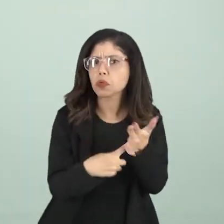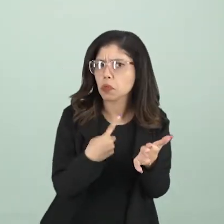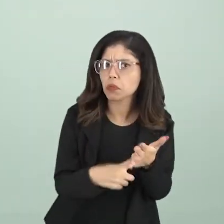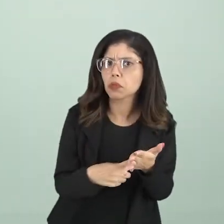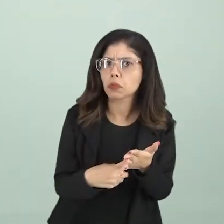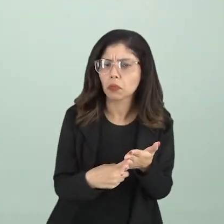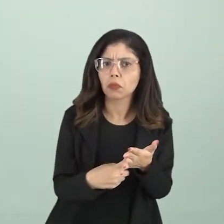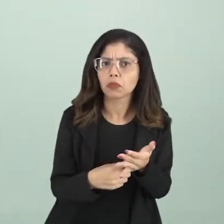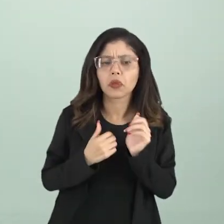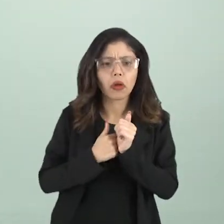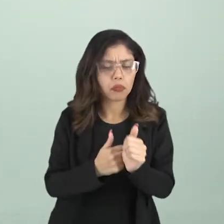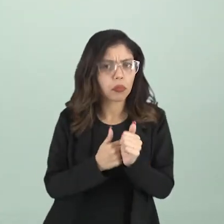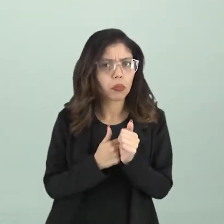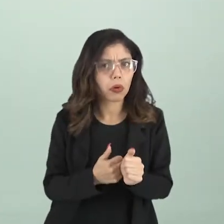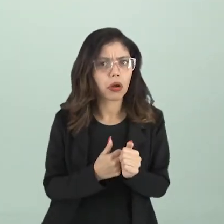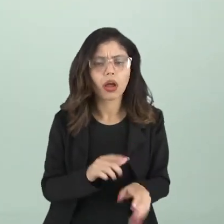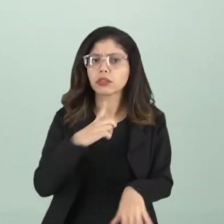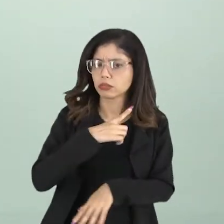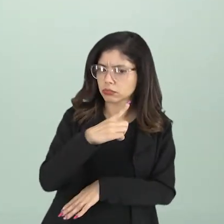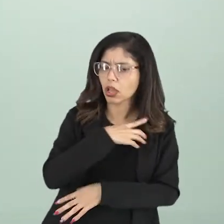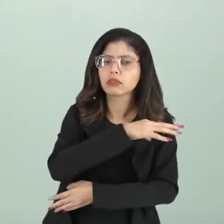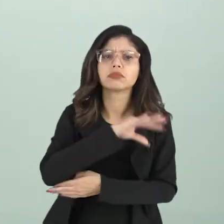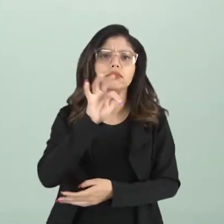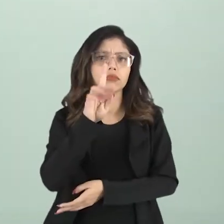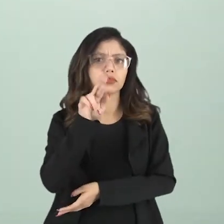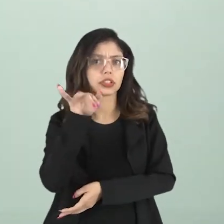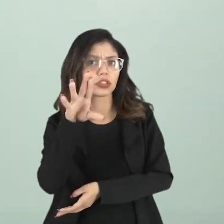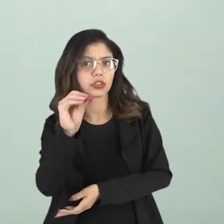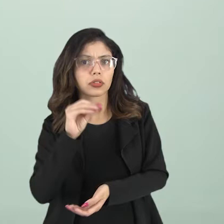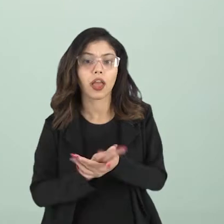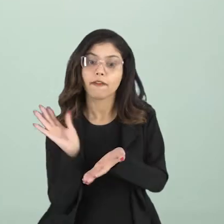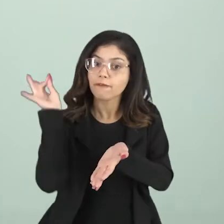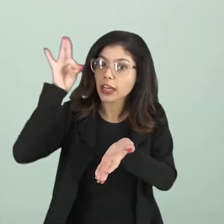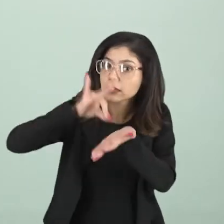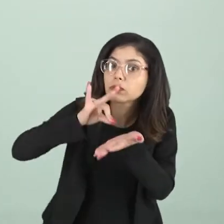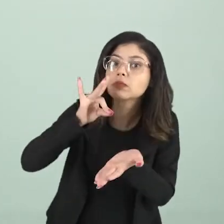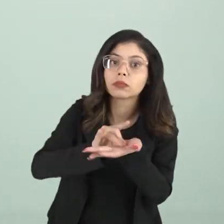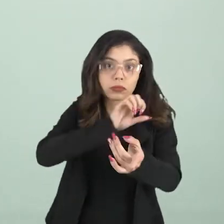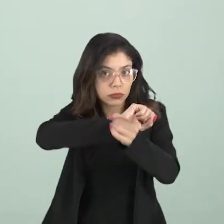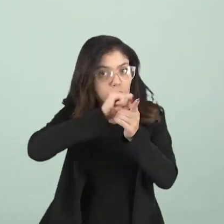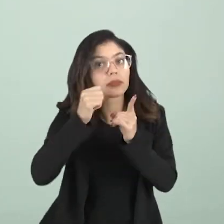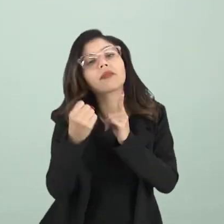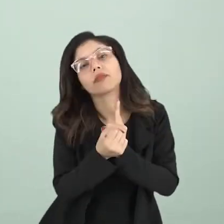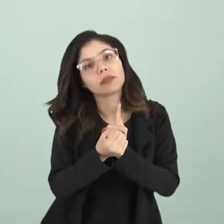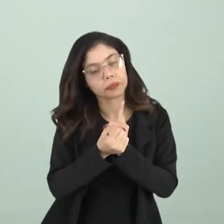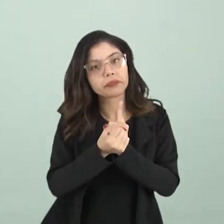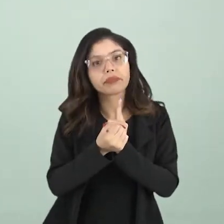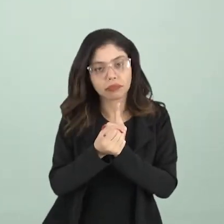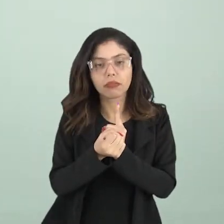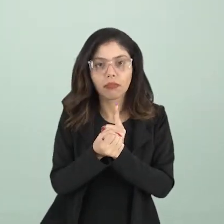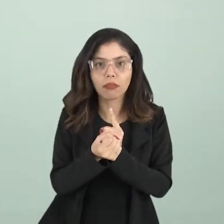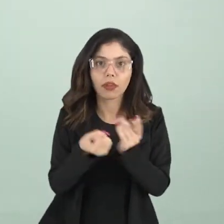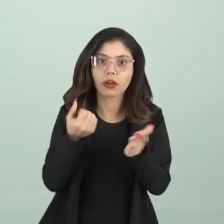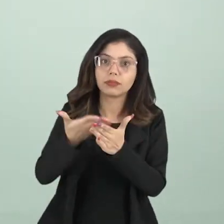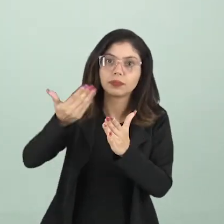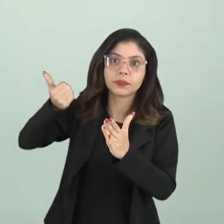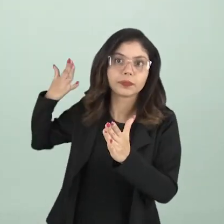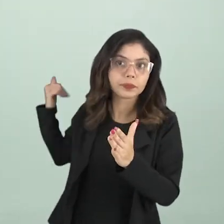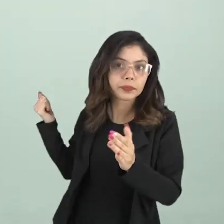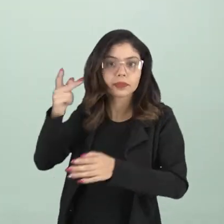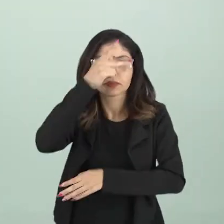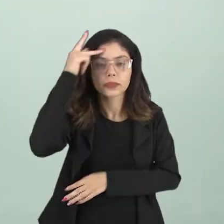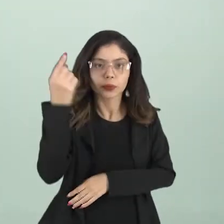consideração a ocorrência de fenômenos, ou seja, de fatos sociais, que são exteriores